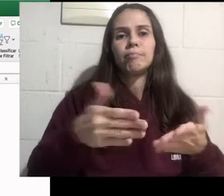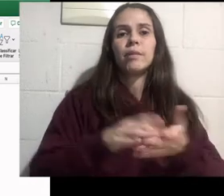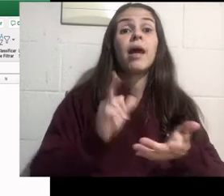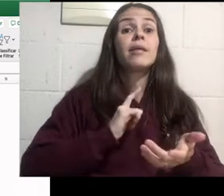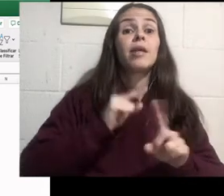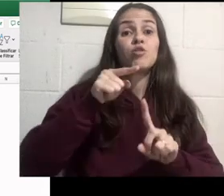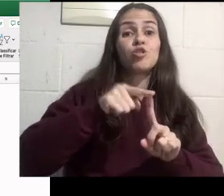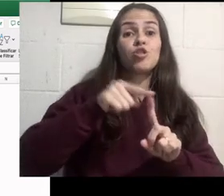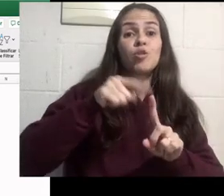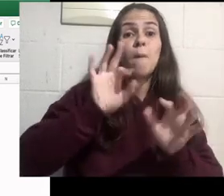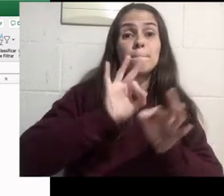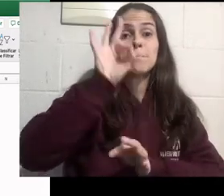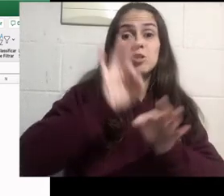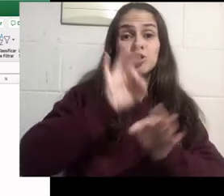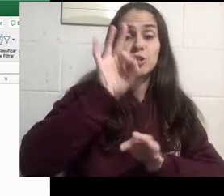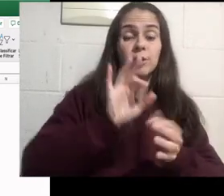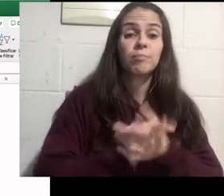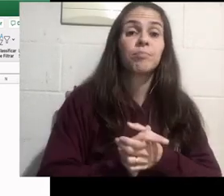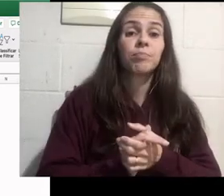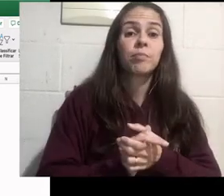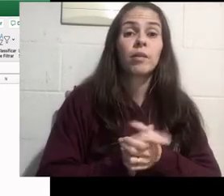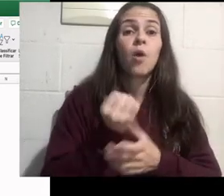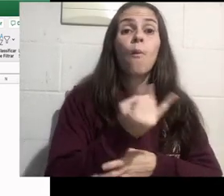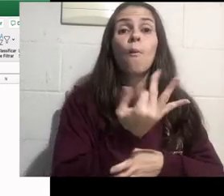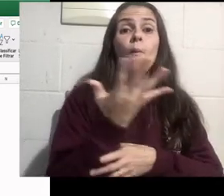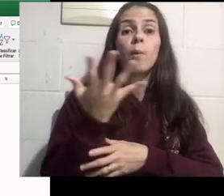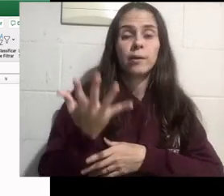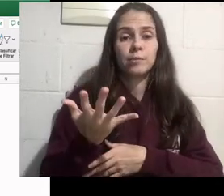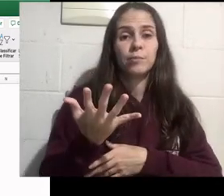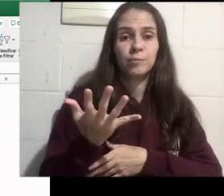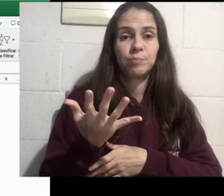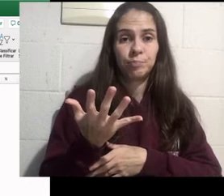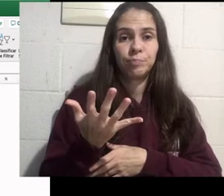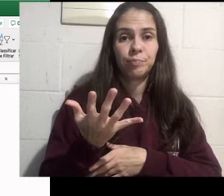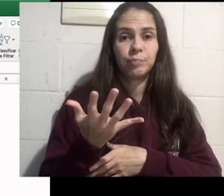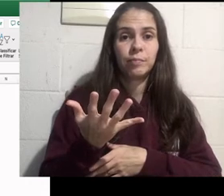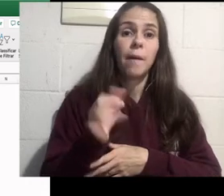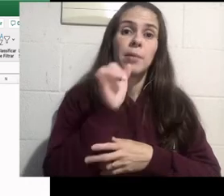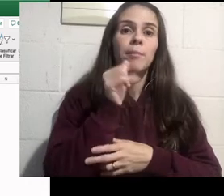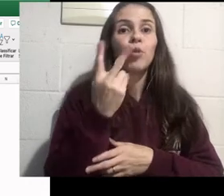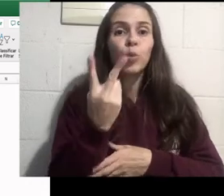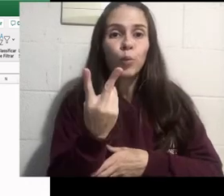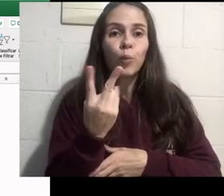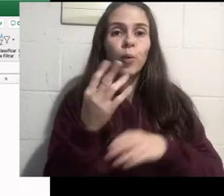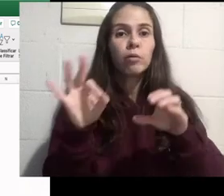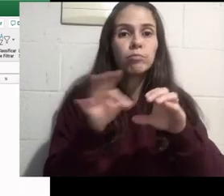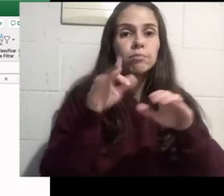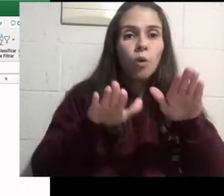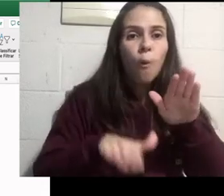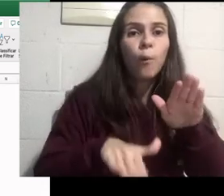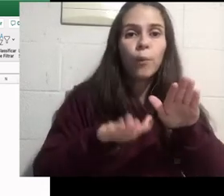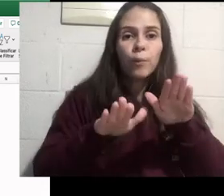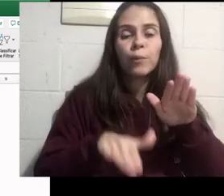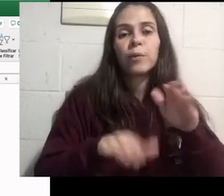de medida, né, que todos vão ser em unidades, a quantidade que vai precisar ser adquirida, então 2 máquinas de costuras ou